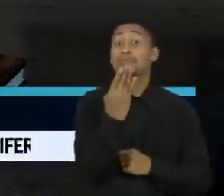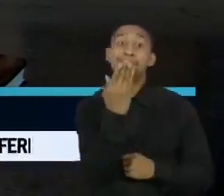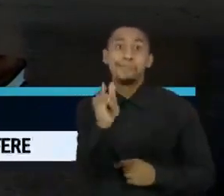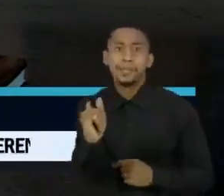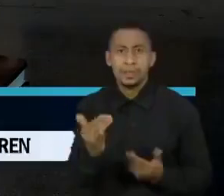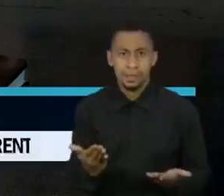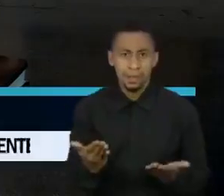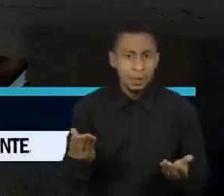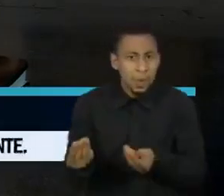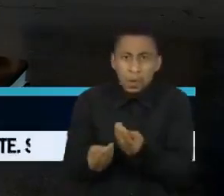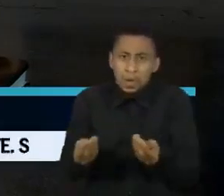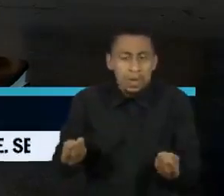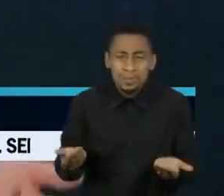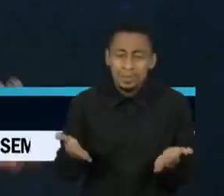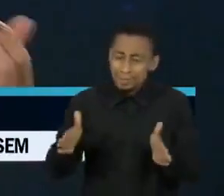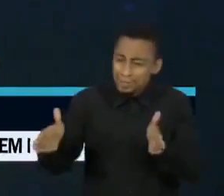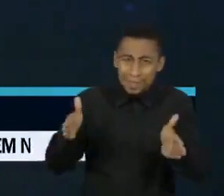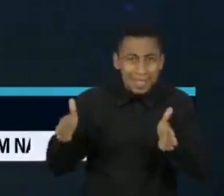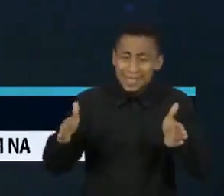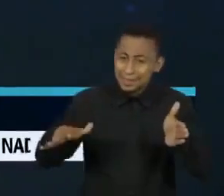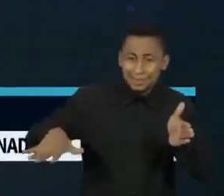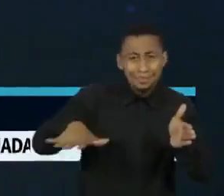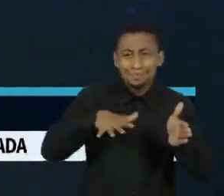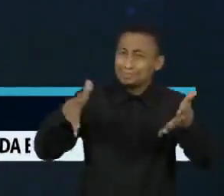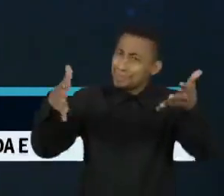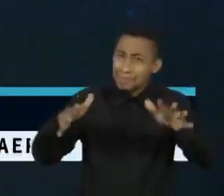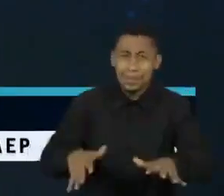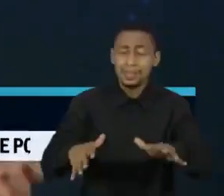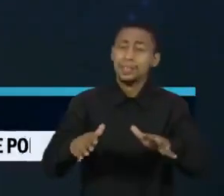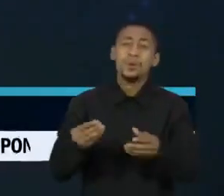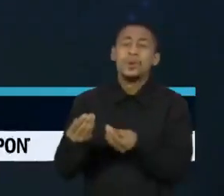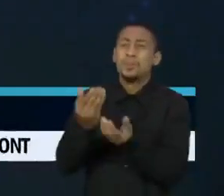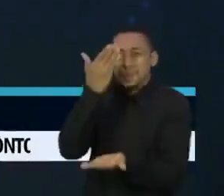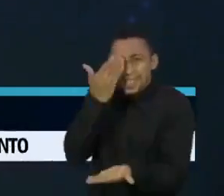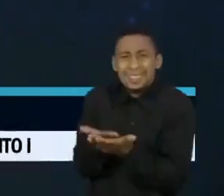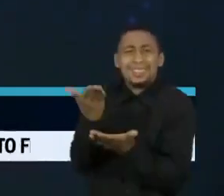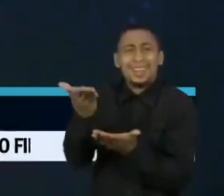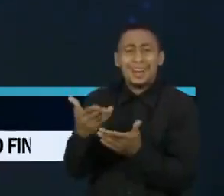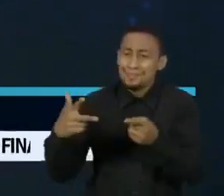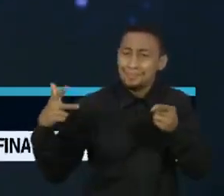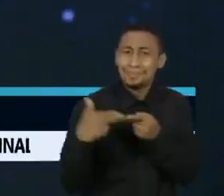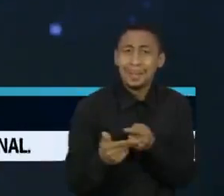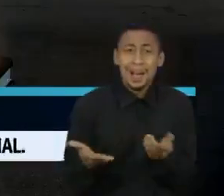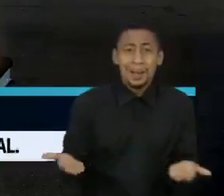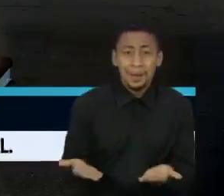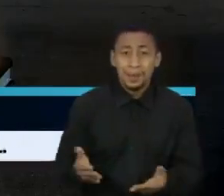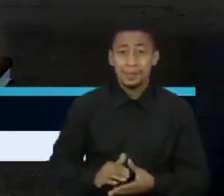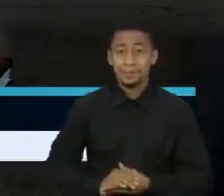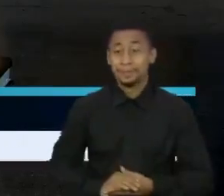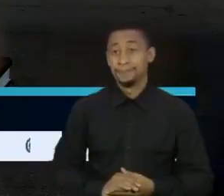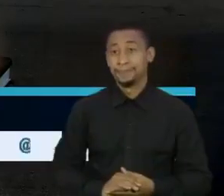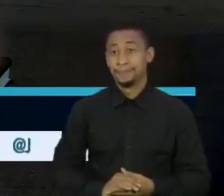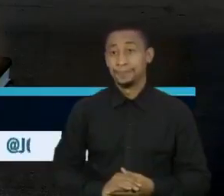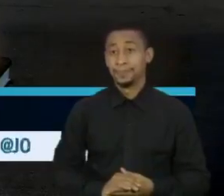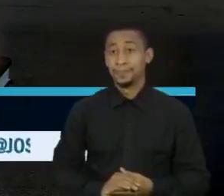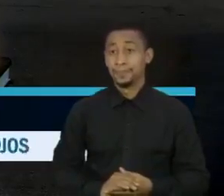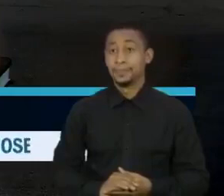depois de tudo que nós estamos vivendo parece inacreditável um corte nessa área nesse momento